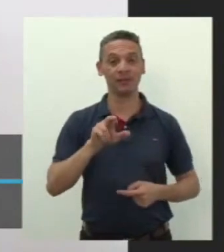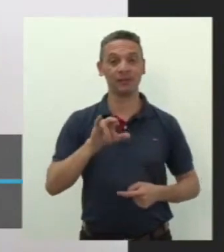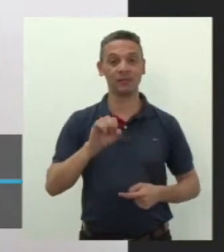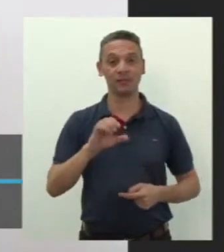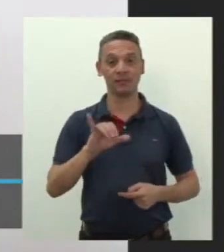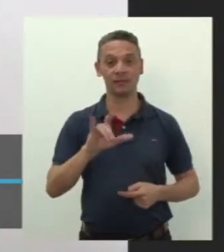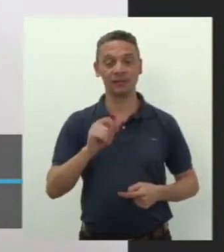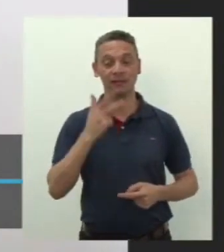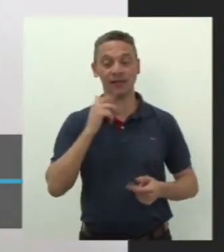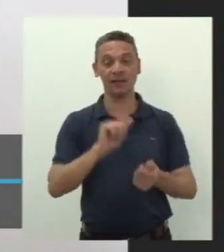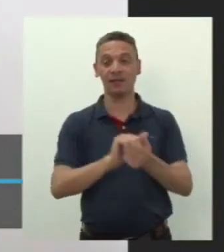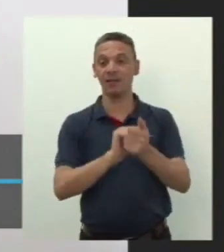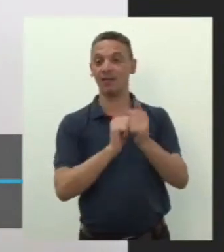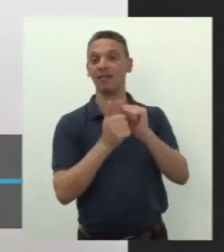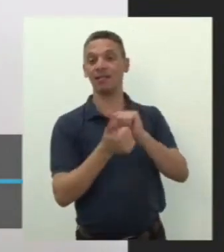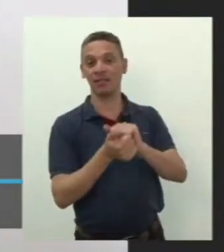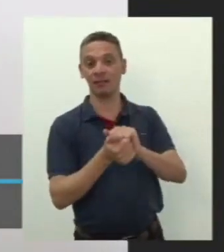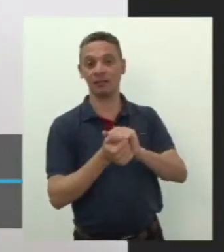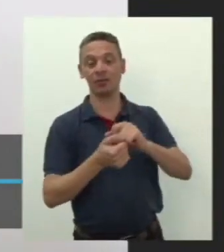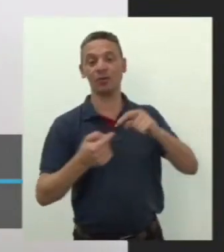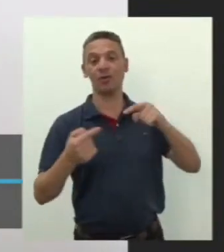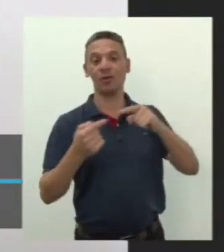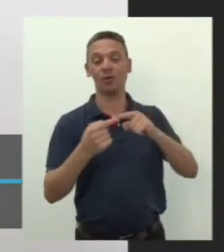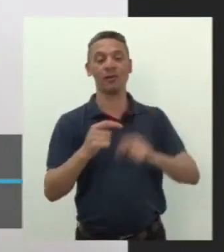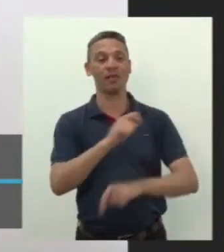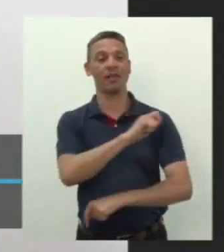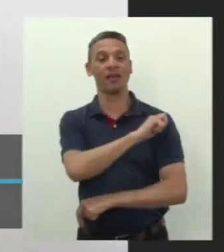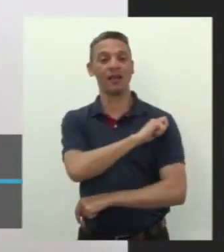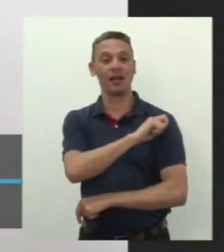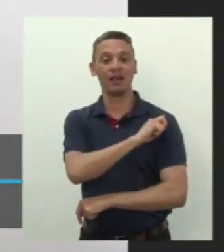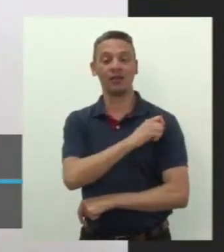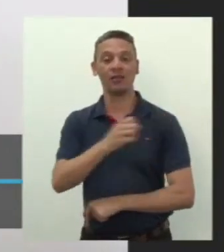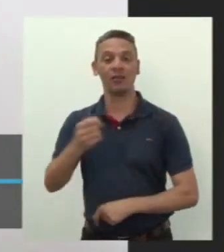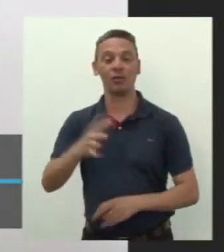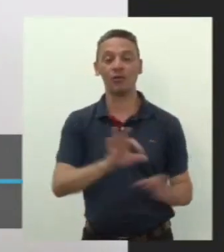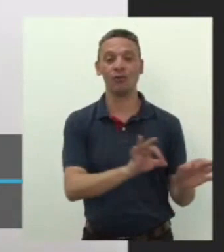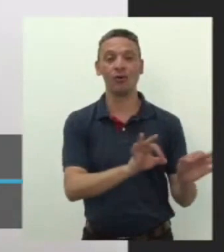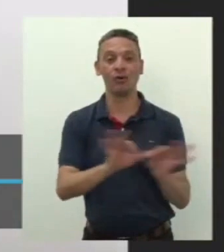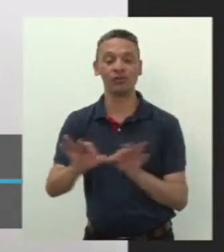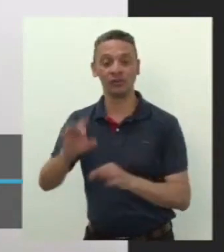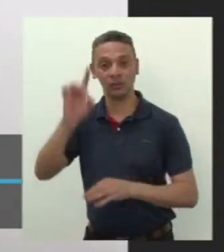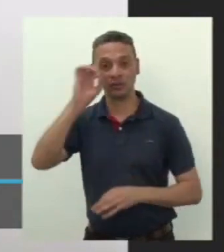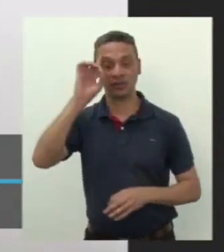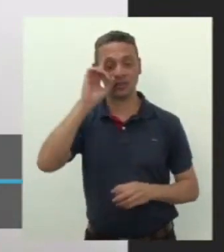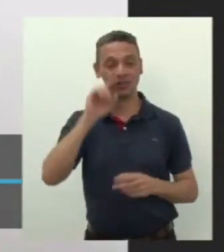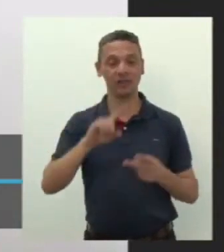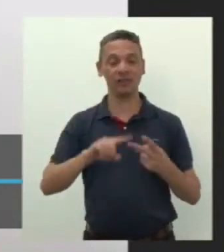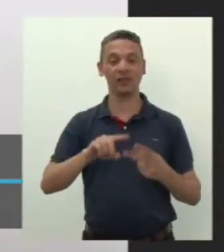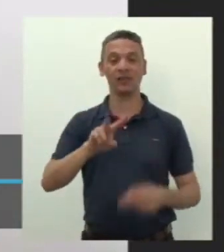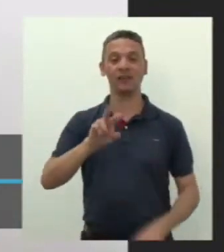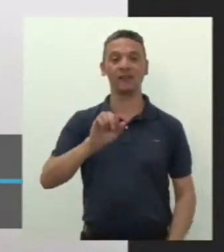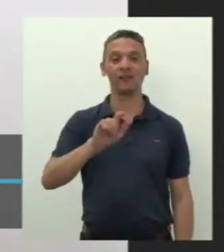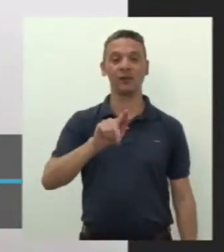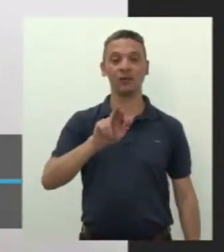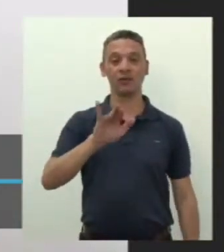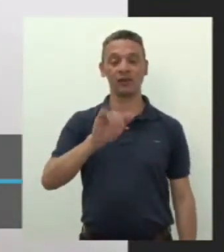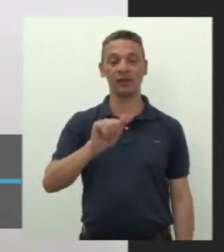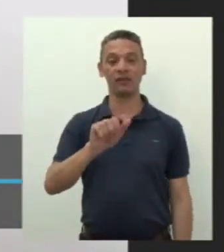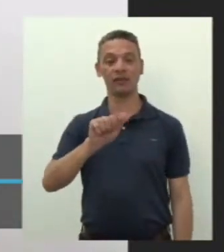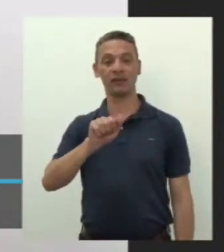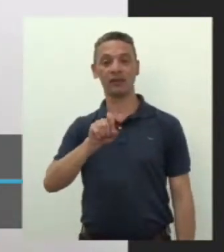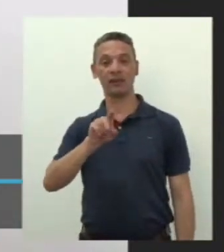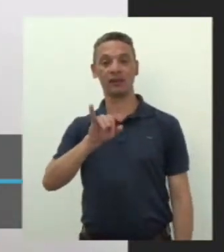da adaptação que ela teve que ter com os alunos na nova rotina. Valquíria, Adriana, Selma